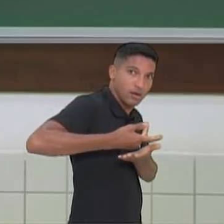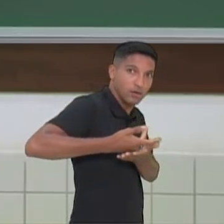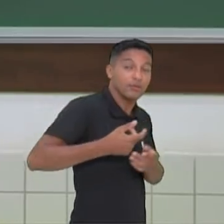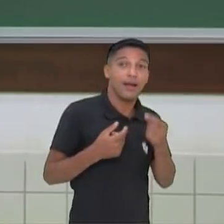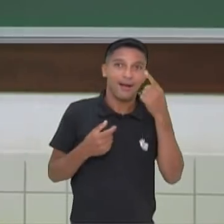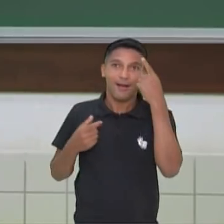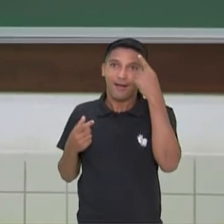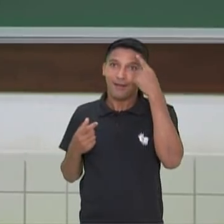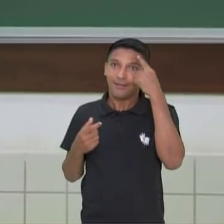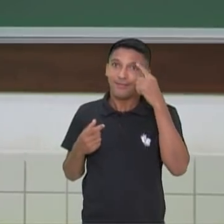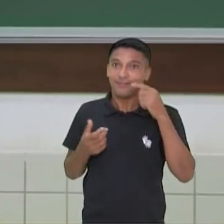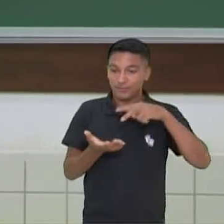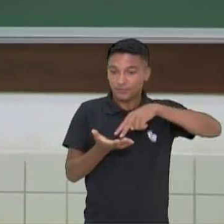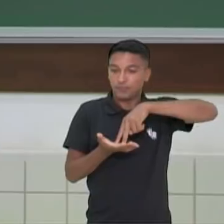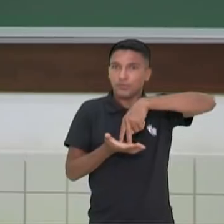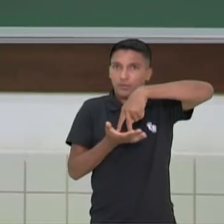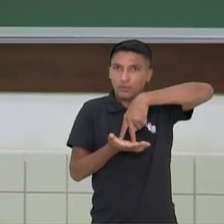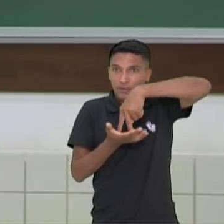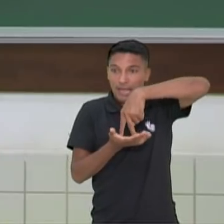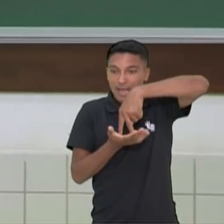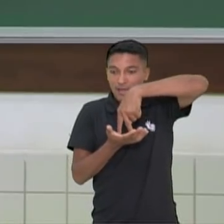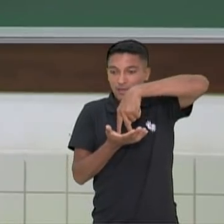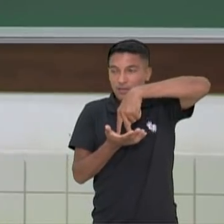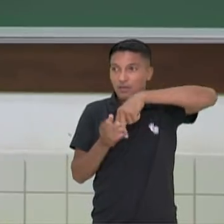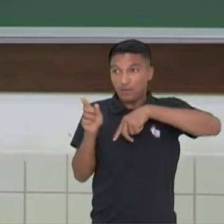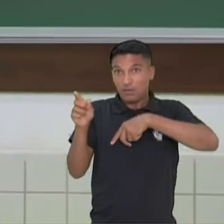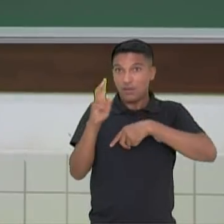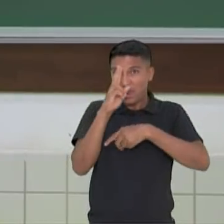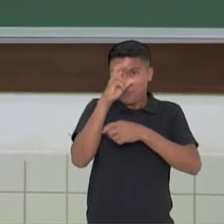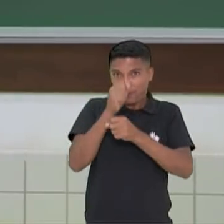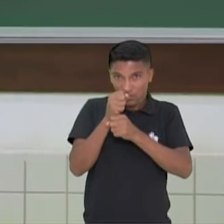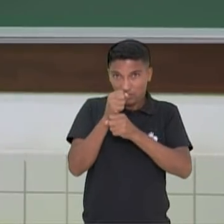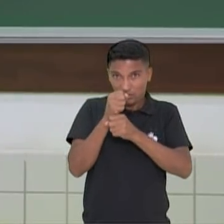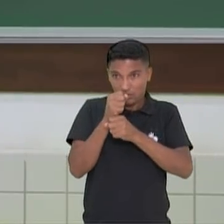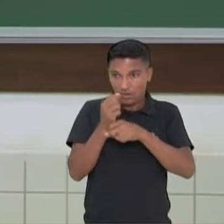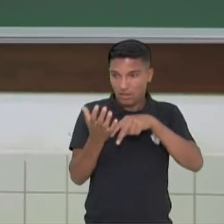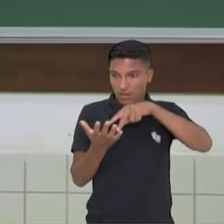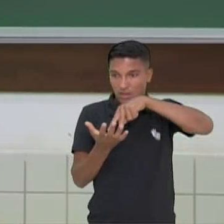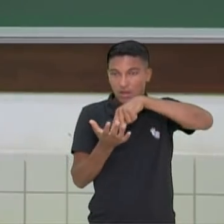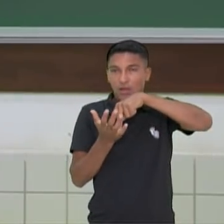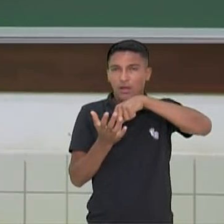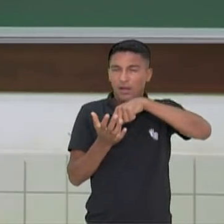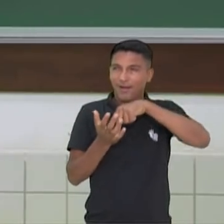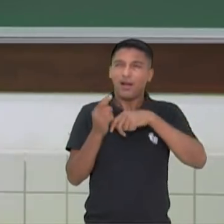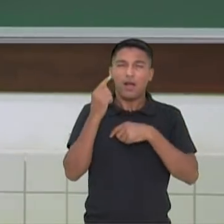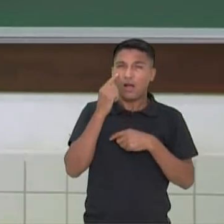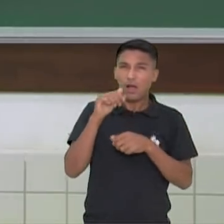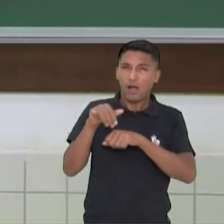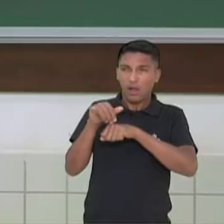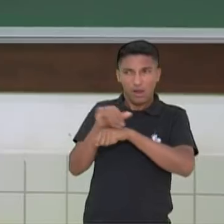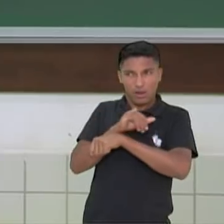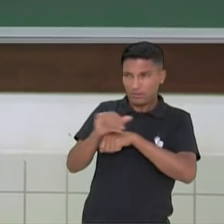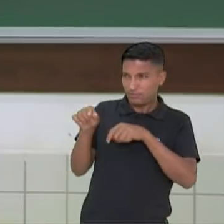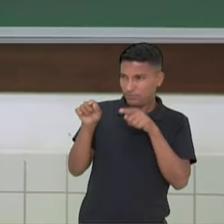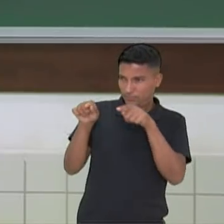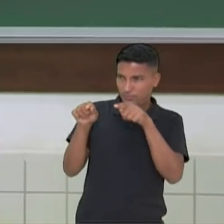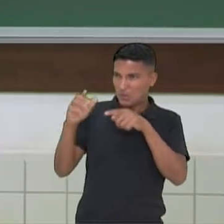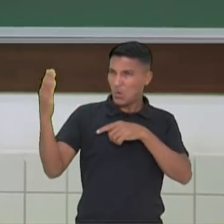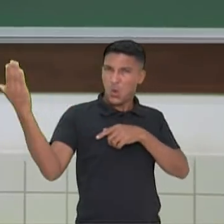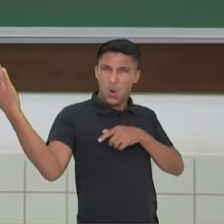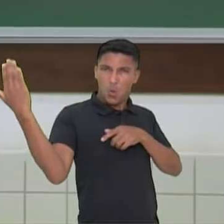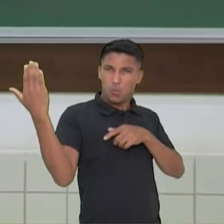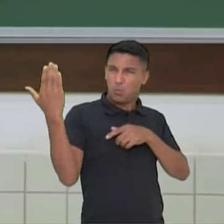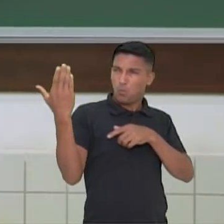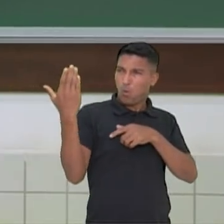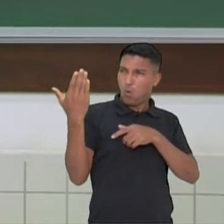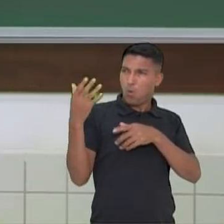principal, é usar a força do oponente contra ele mesmo, de forma a derrubá-lo no chão,